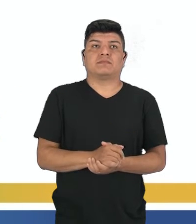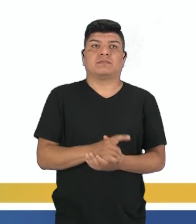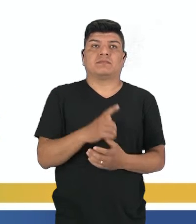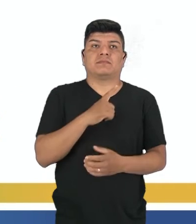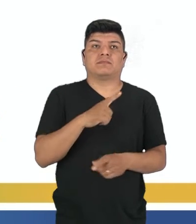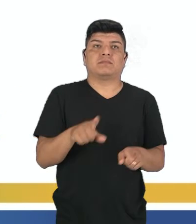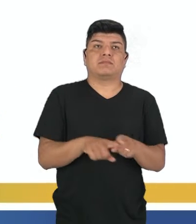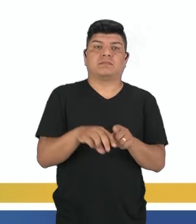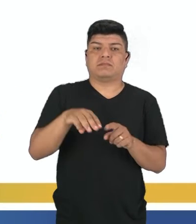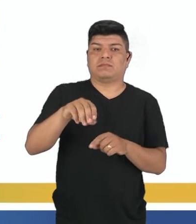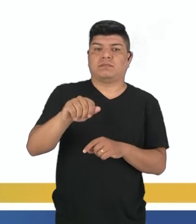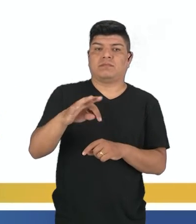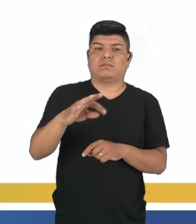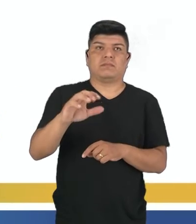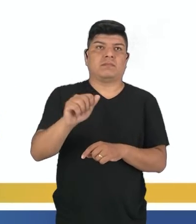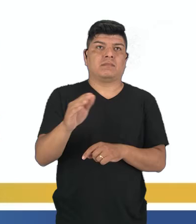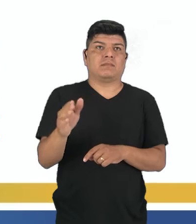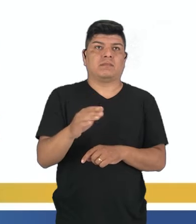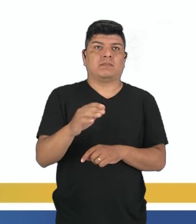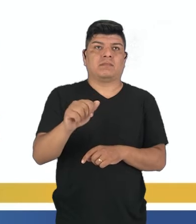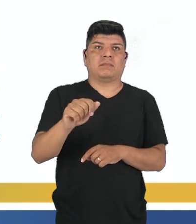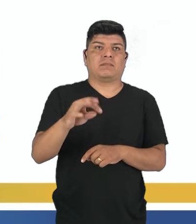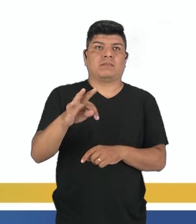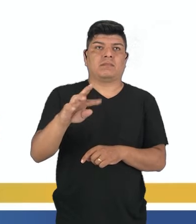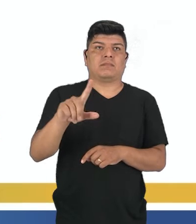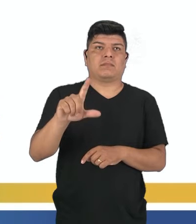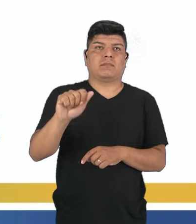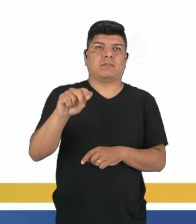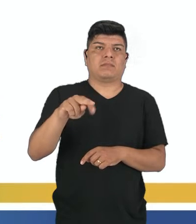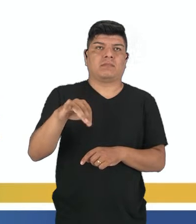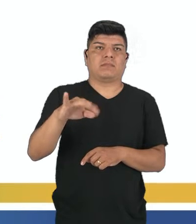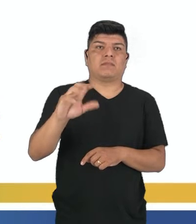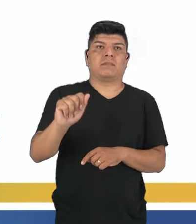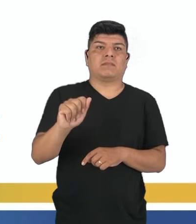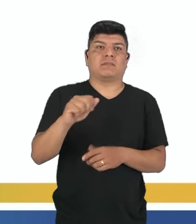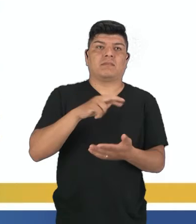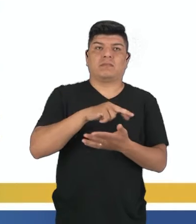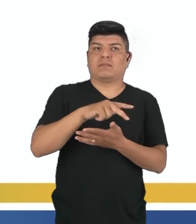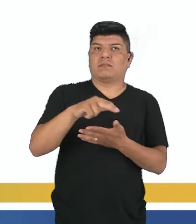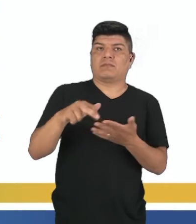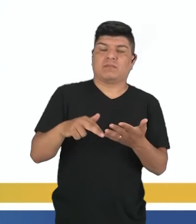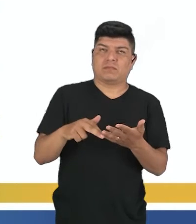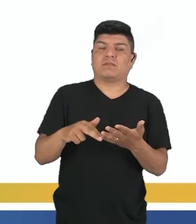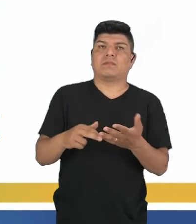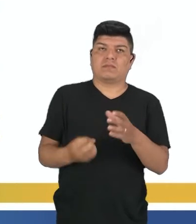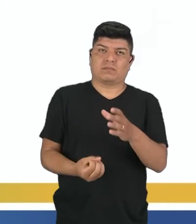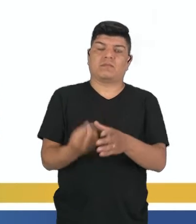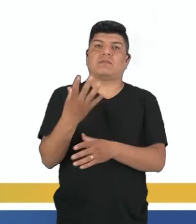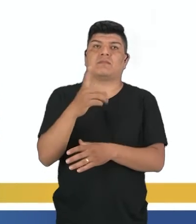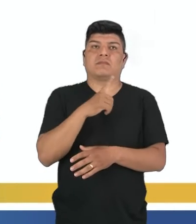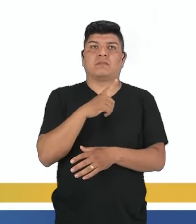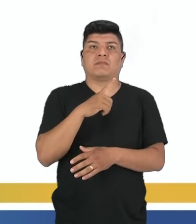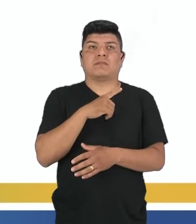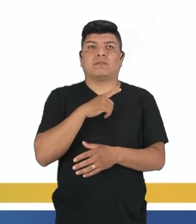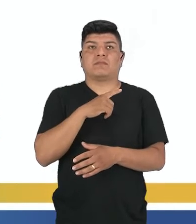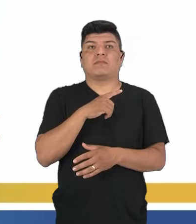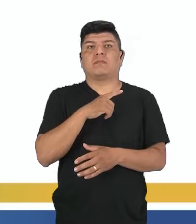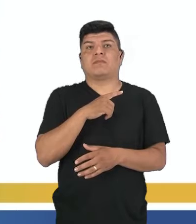Mata Atlântica, que é constituída por várias formações florestais, então são